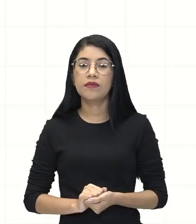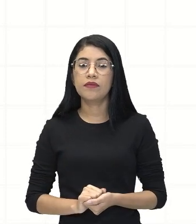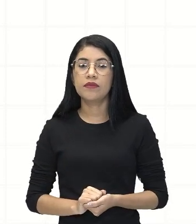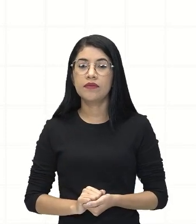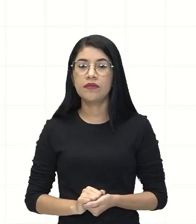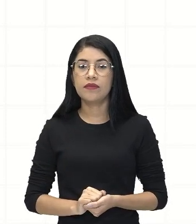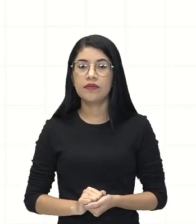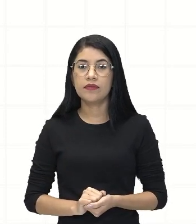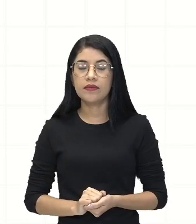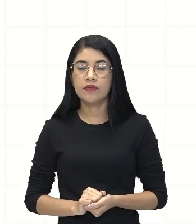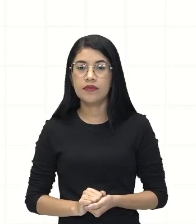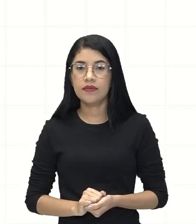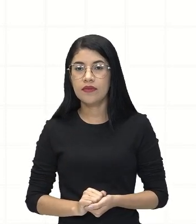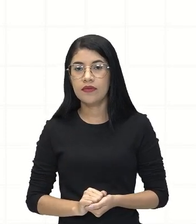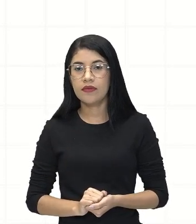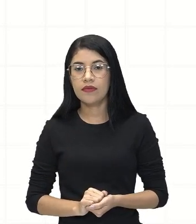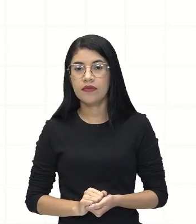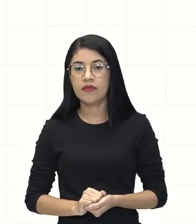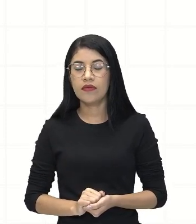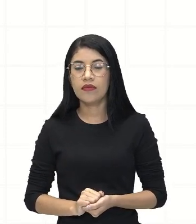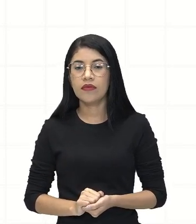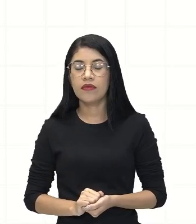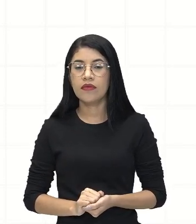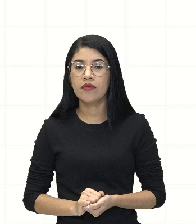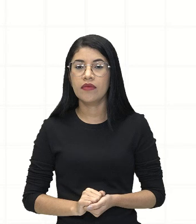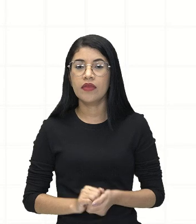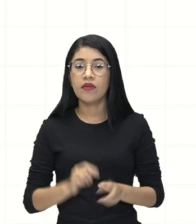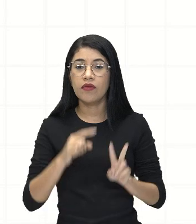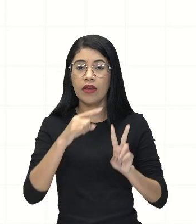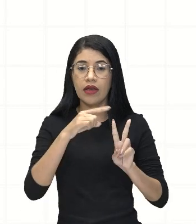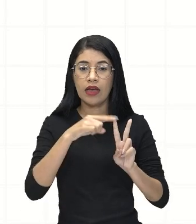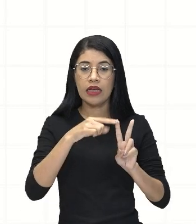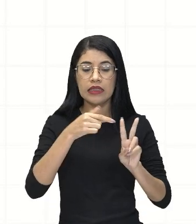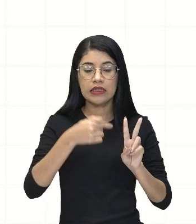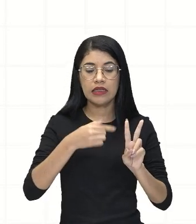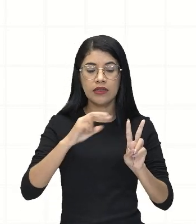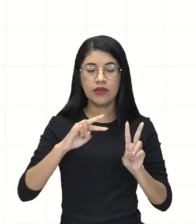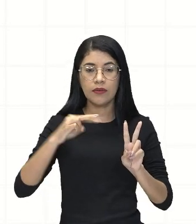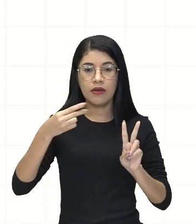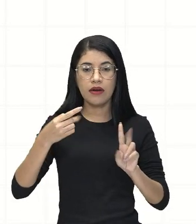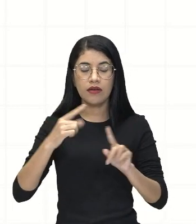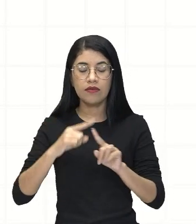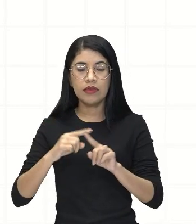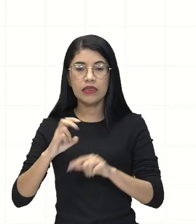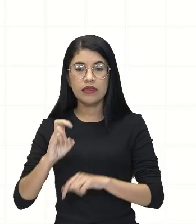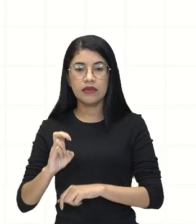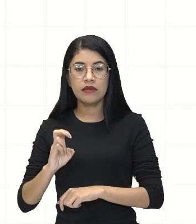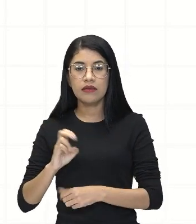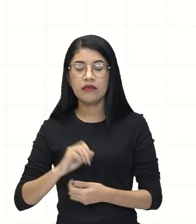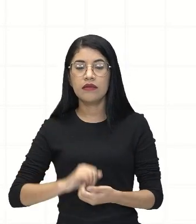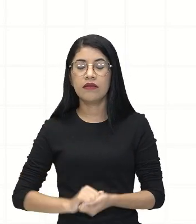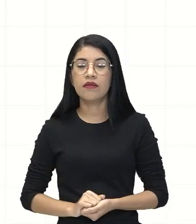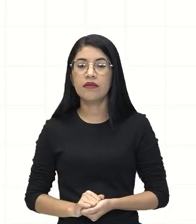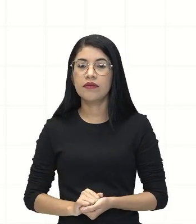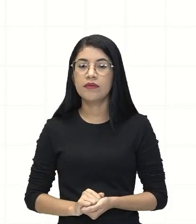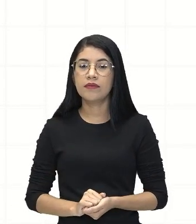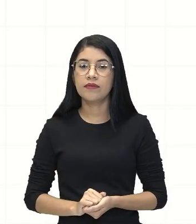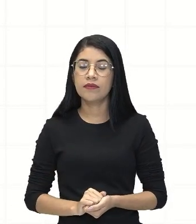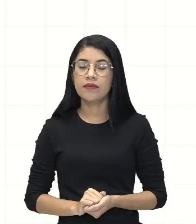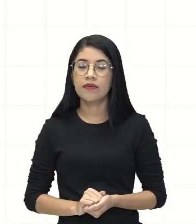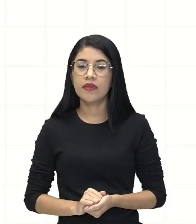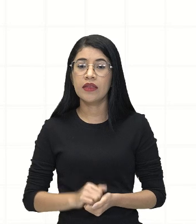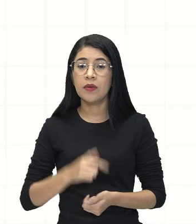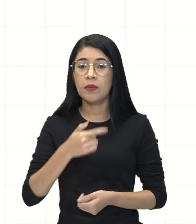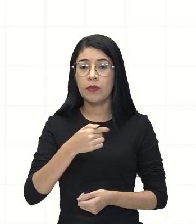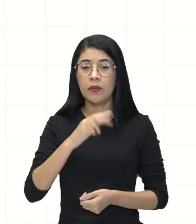voltando, tá bom? Então, vai ficar a mesma coisa que raiz quadrada de 7 ao quadrado vezes 5. Quanto que é 7